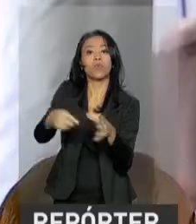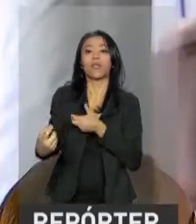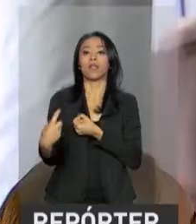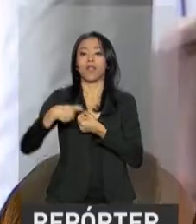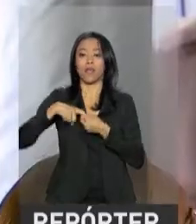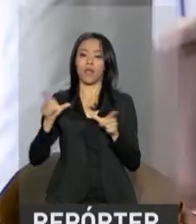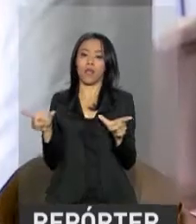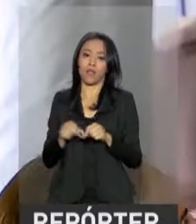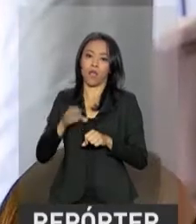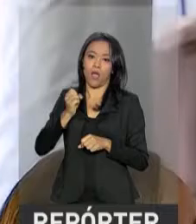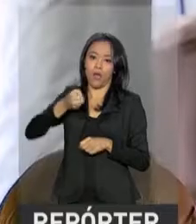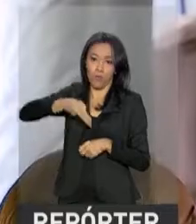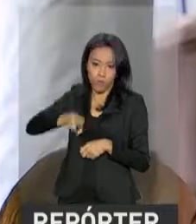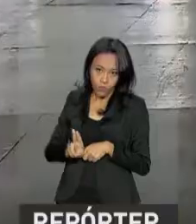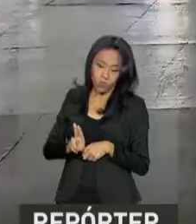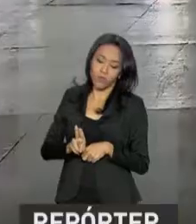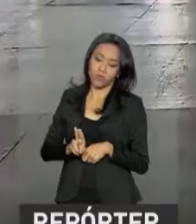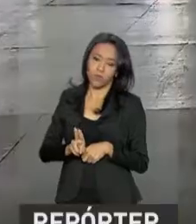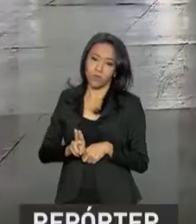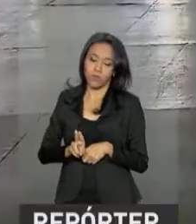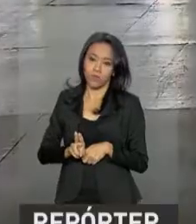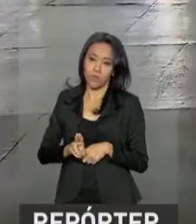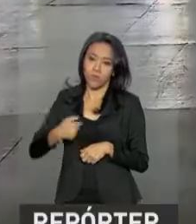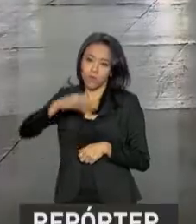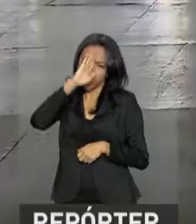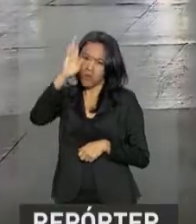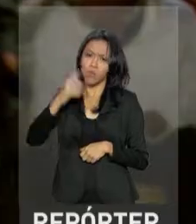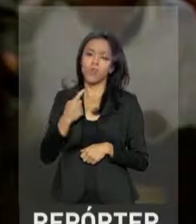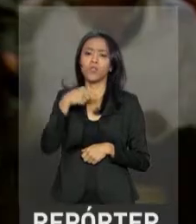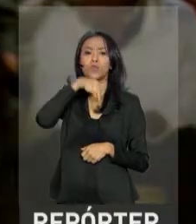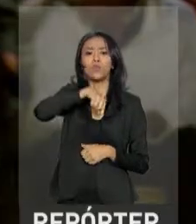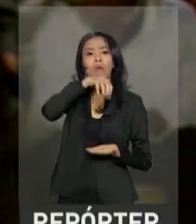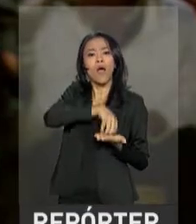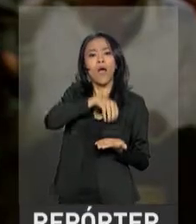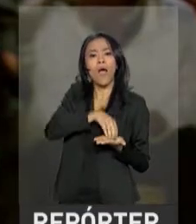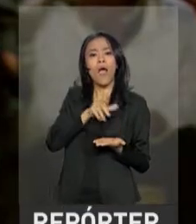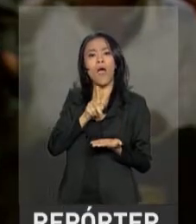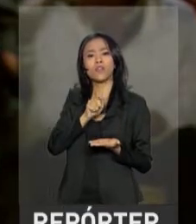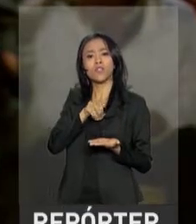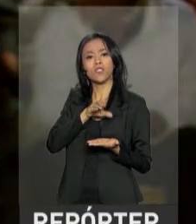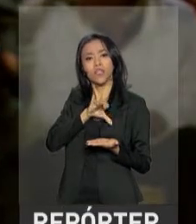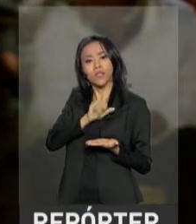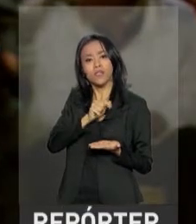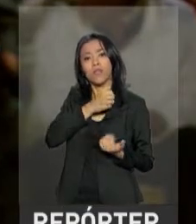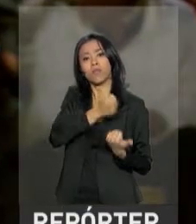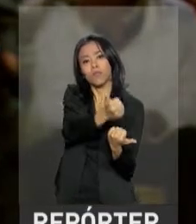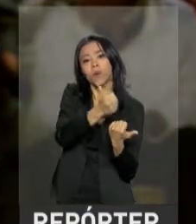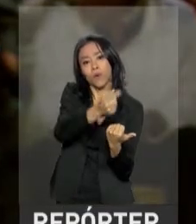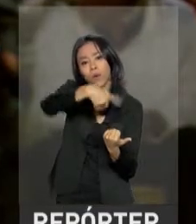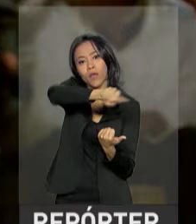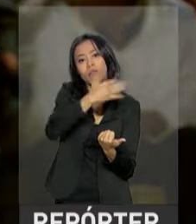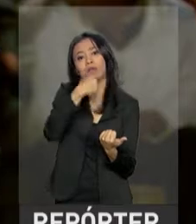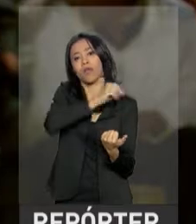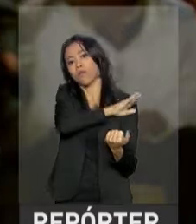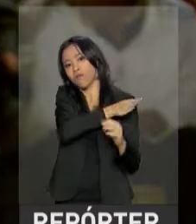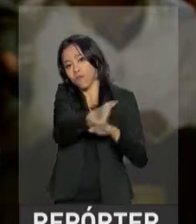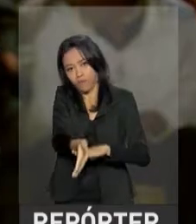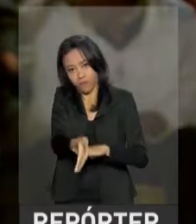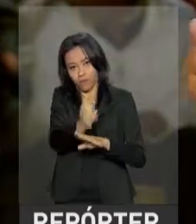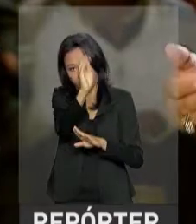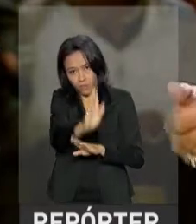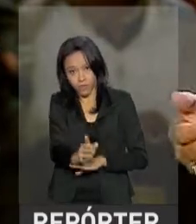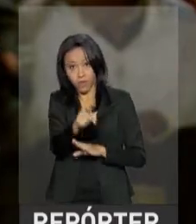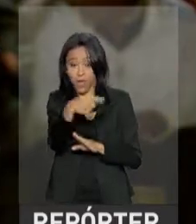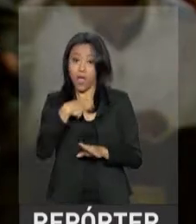unidas inclusive agência que atende os refugiados esse posto que foi criado aqui em pacaraíma ele tem como objetivo atender